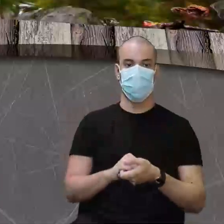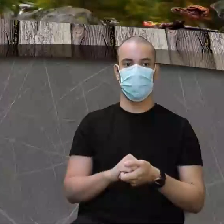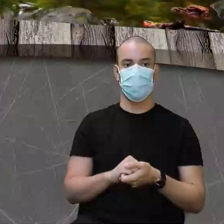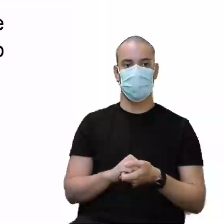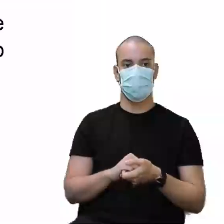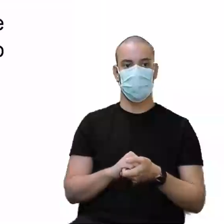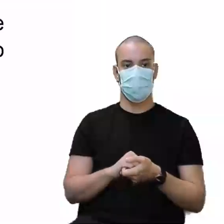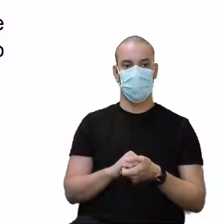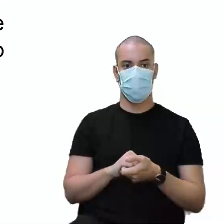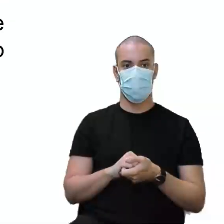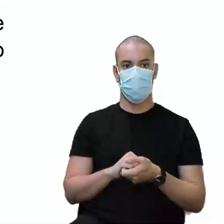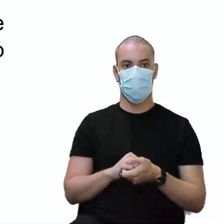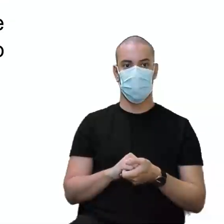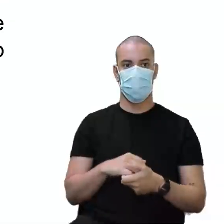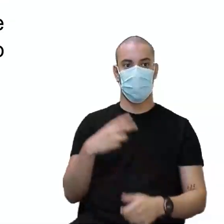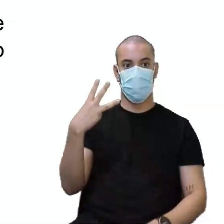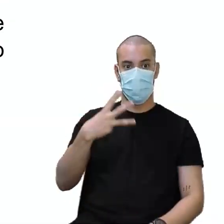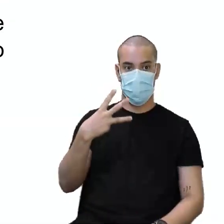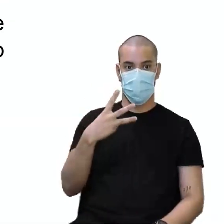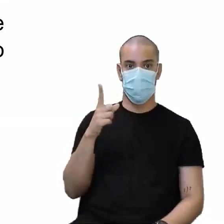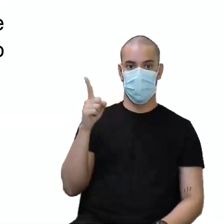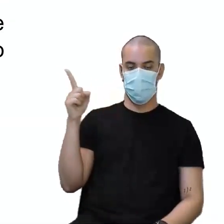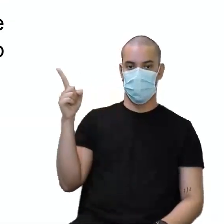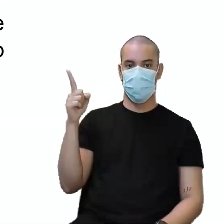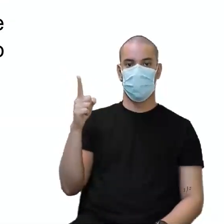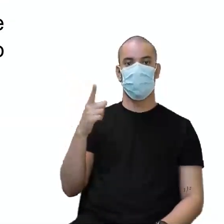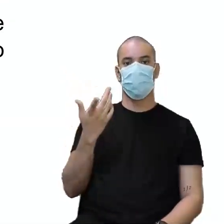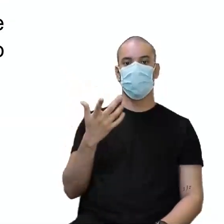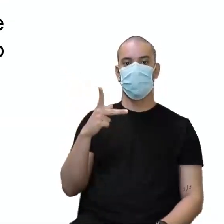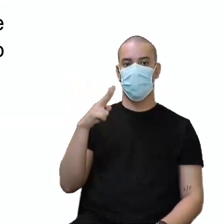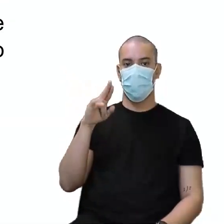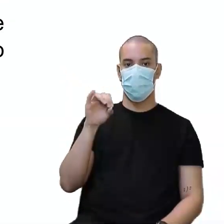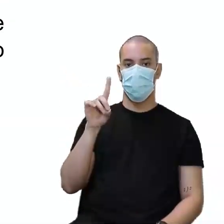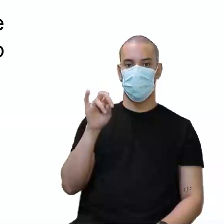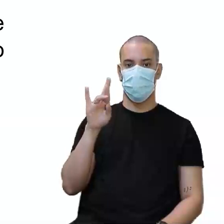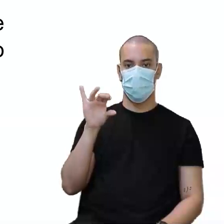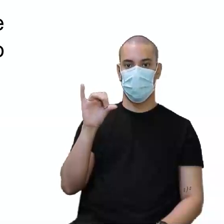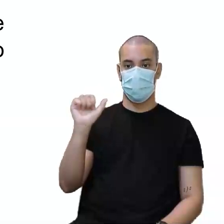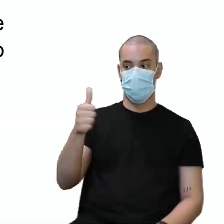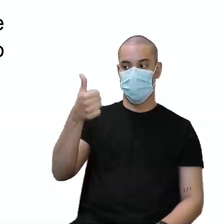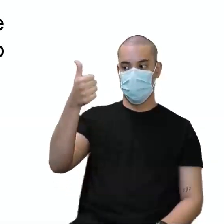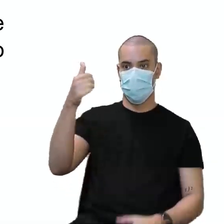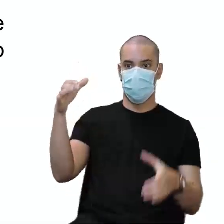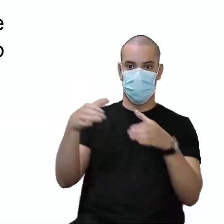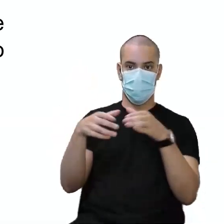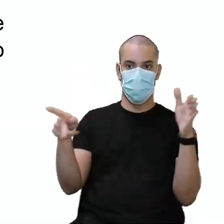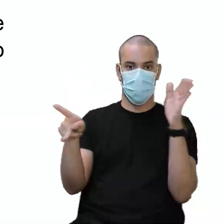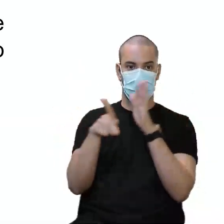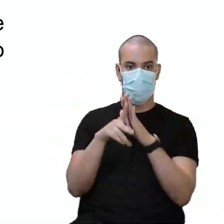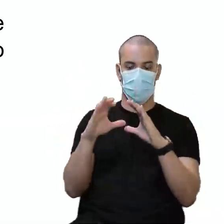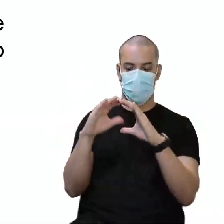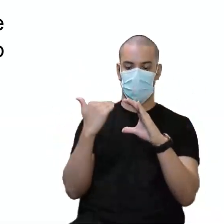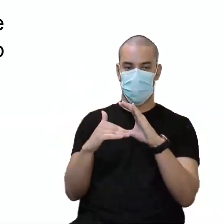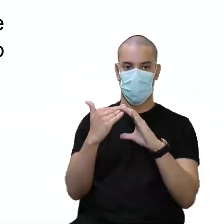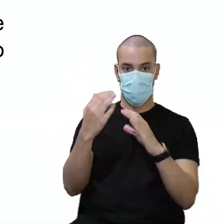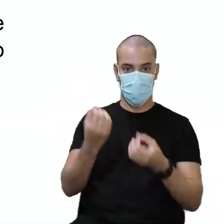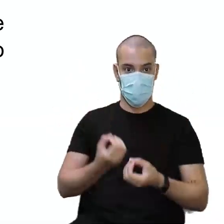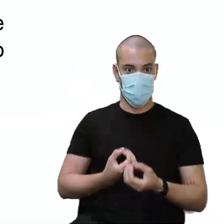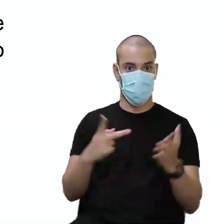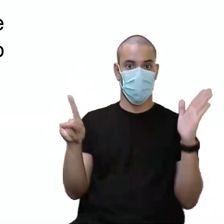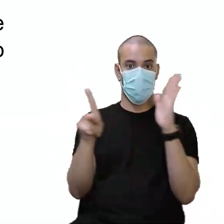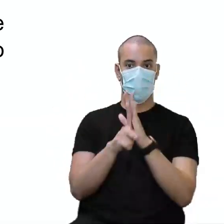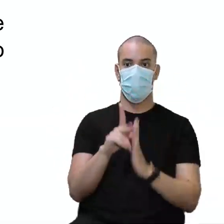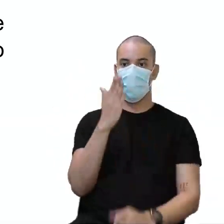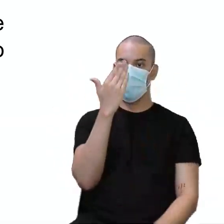para a próxima? Olha lá. Os produtores são o primeiro nível trófico da cadeia alimentar. Produzem o seu